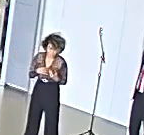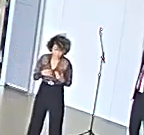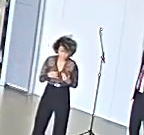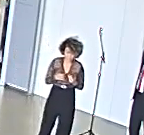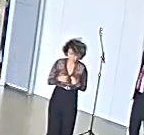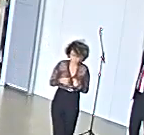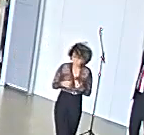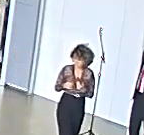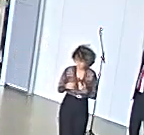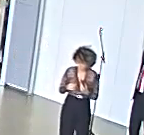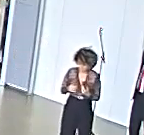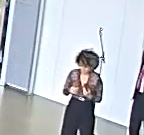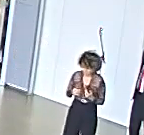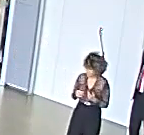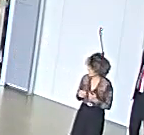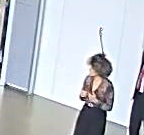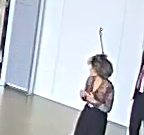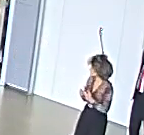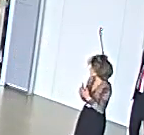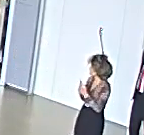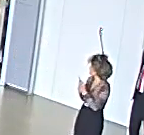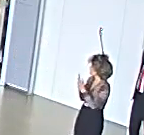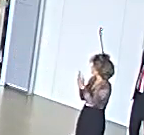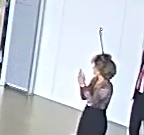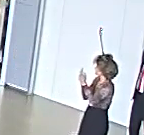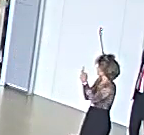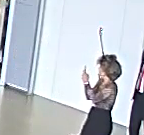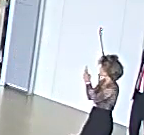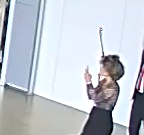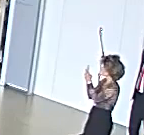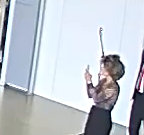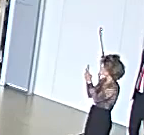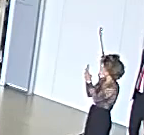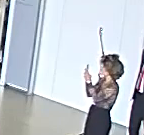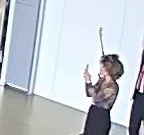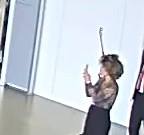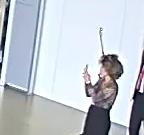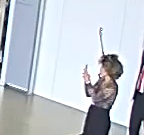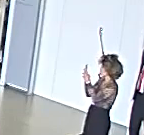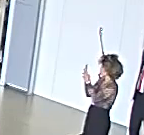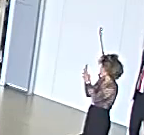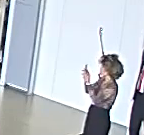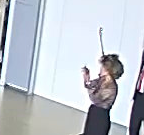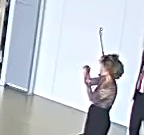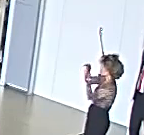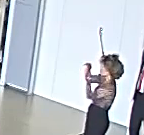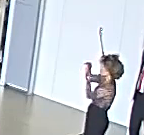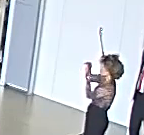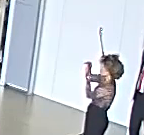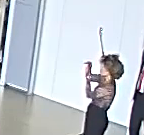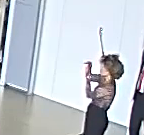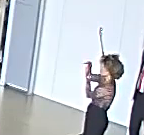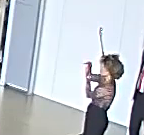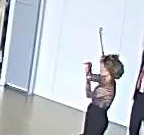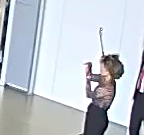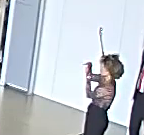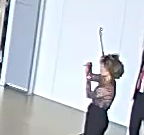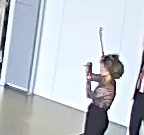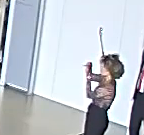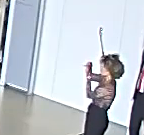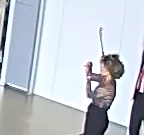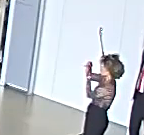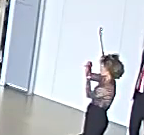Sá. Ainda preciso registrar que as irmãs também estão presentes na cidade de Vila Verde, no